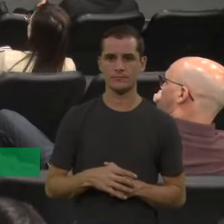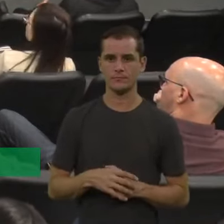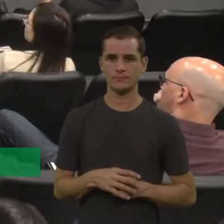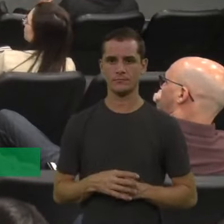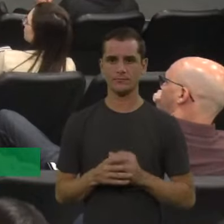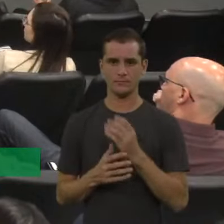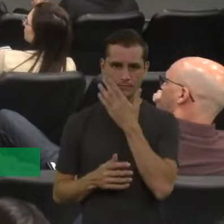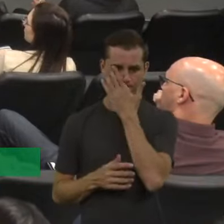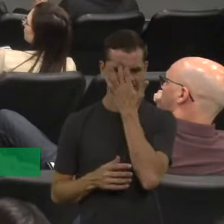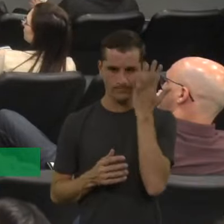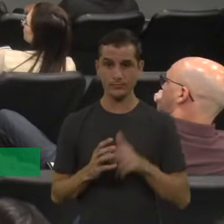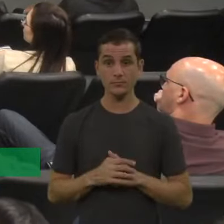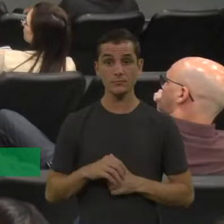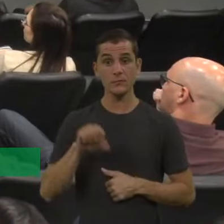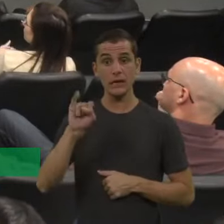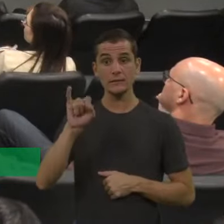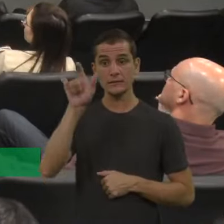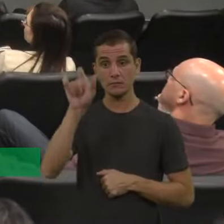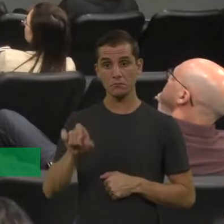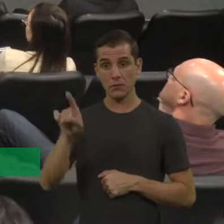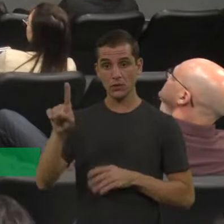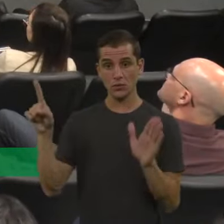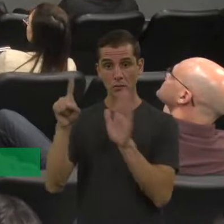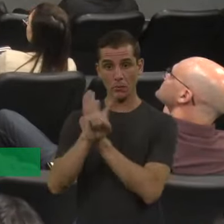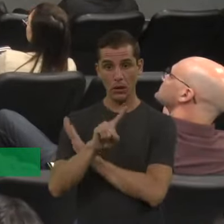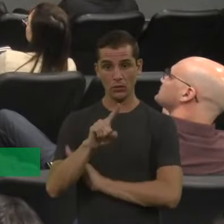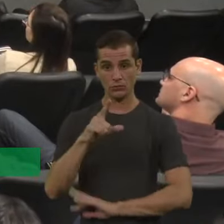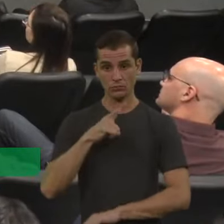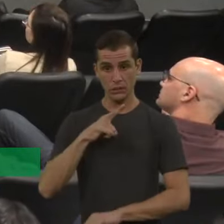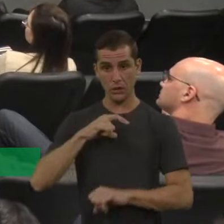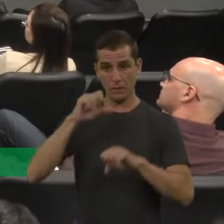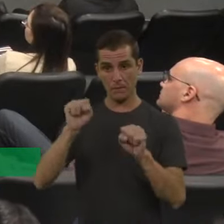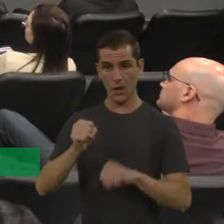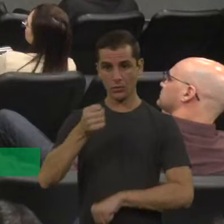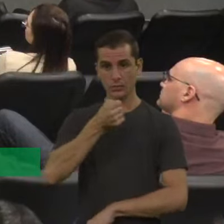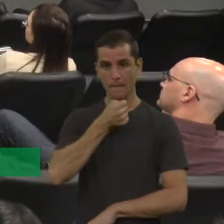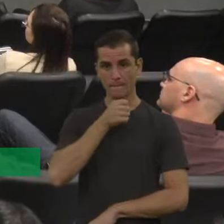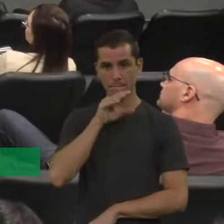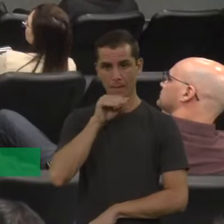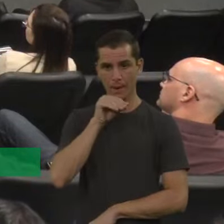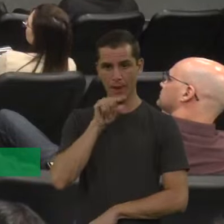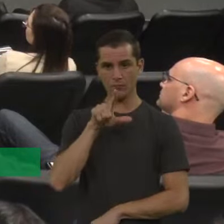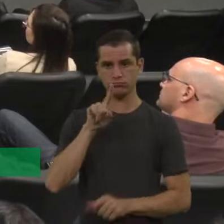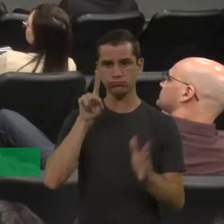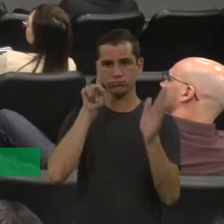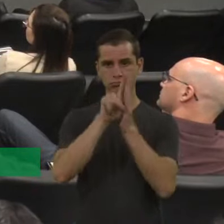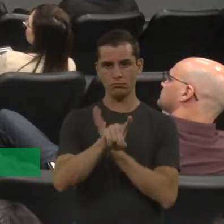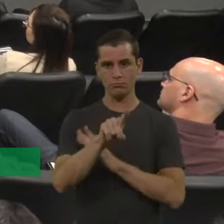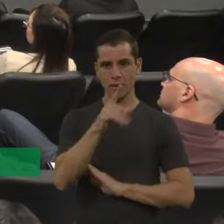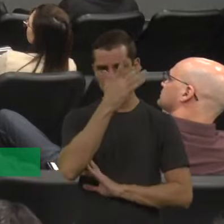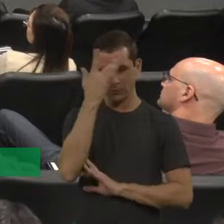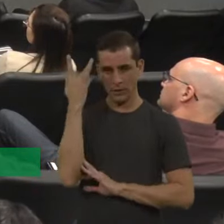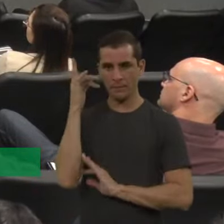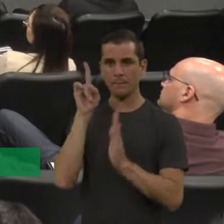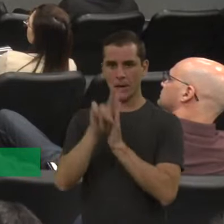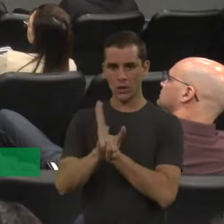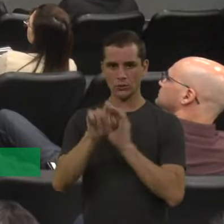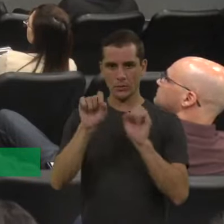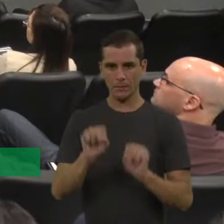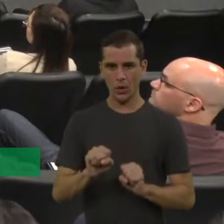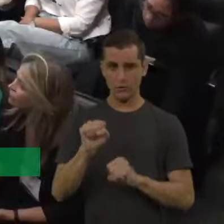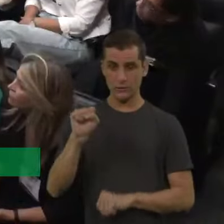Caso haja algum questionamento, coloco à disposição. Você pode usar o microfone, ela vai ouvir você, você pode questioná-la. Se houver, só